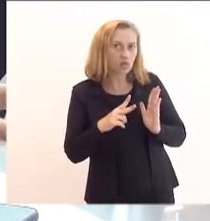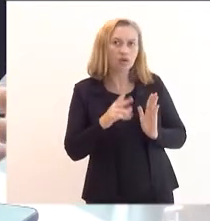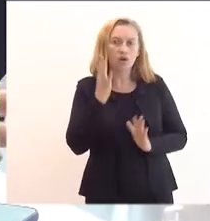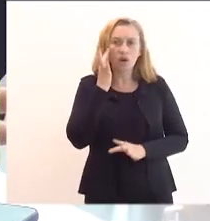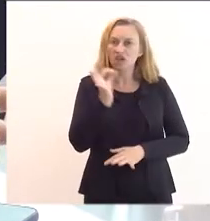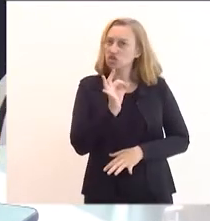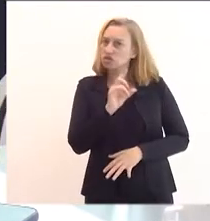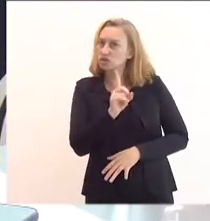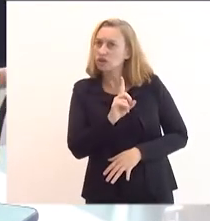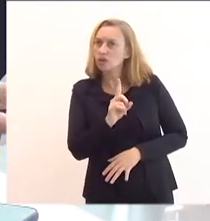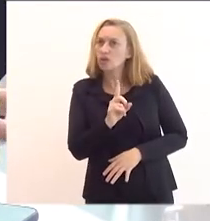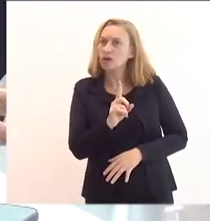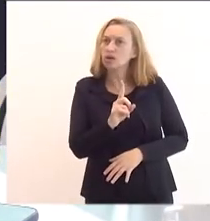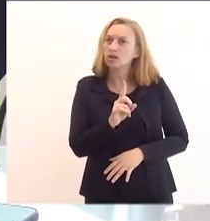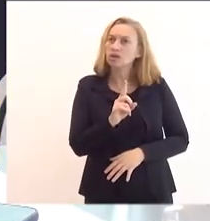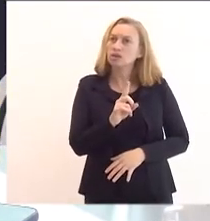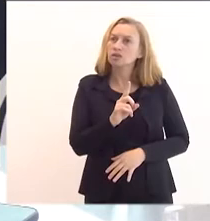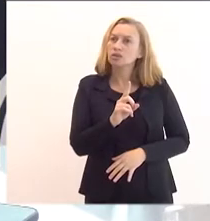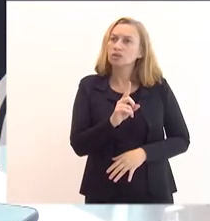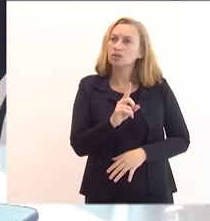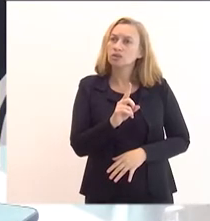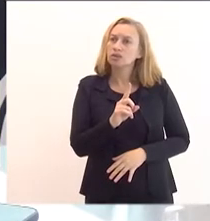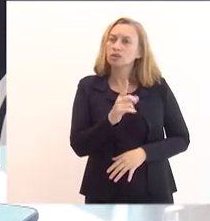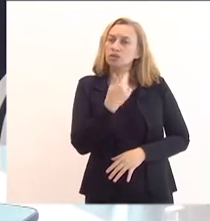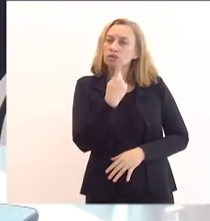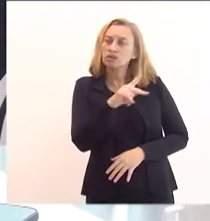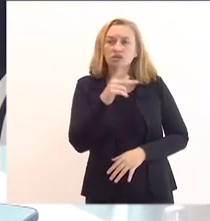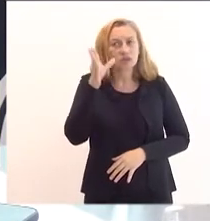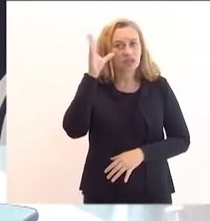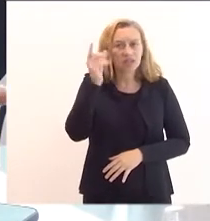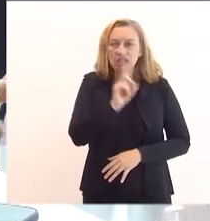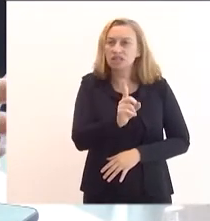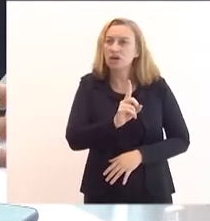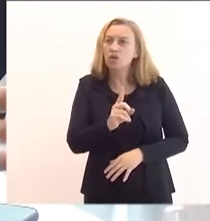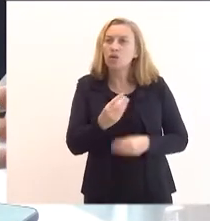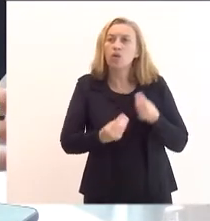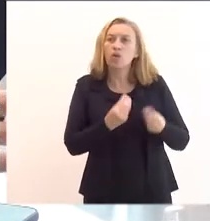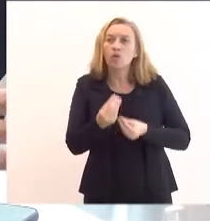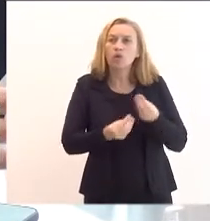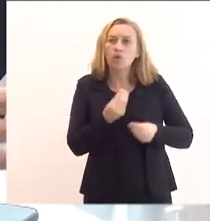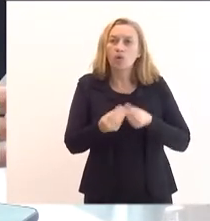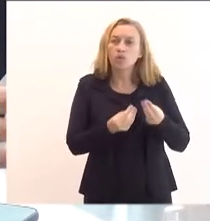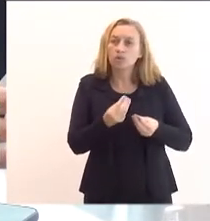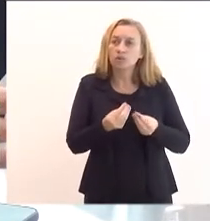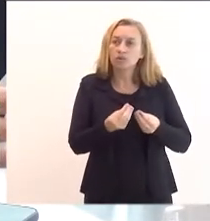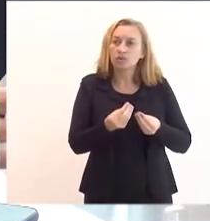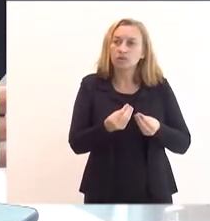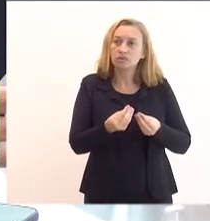não, porque não é do seu interesse, como é que surgiu o Viagra.